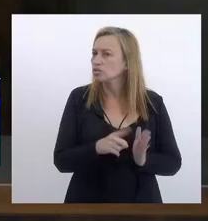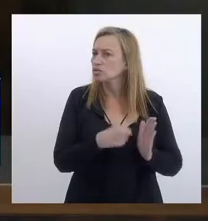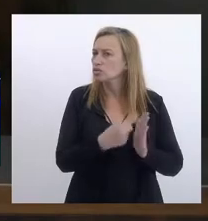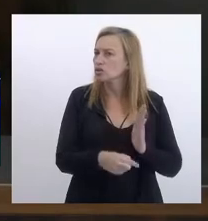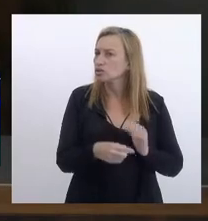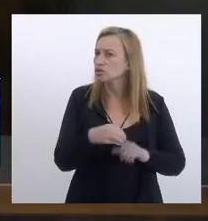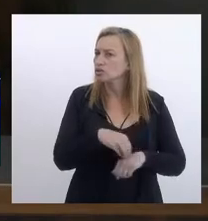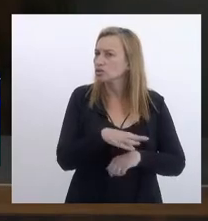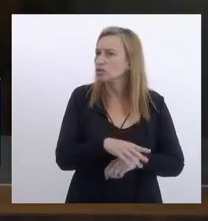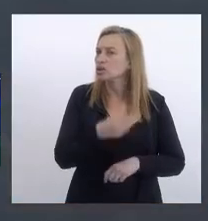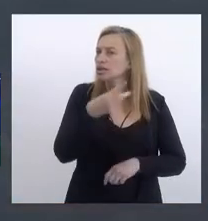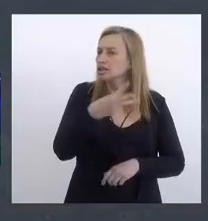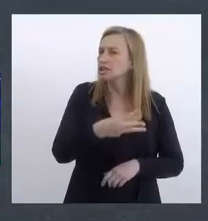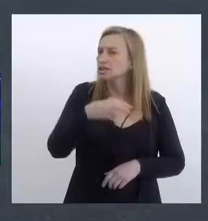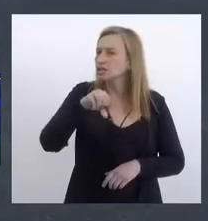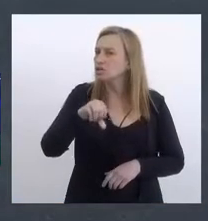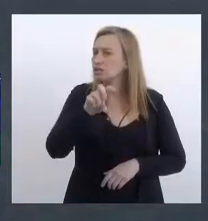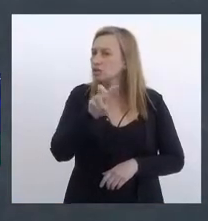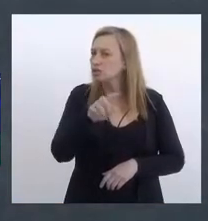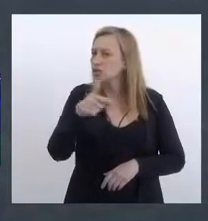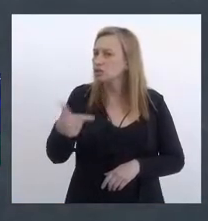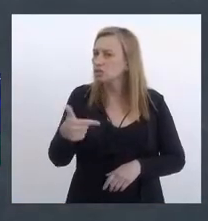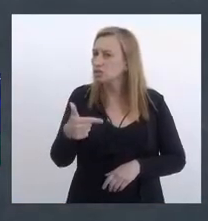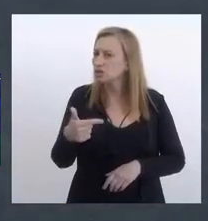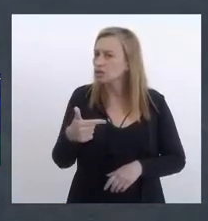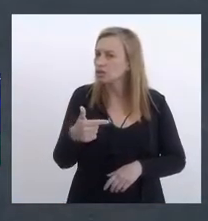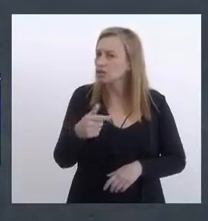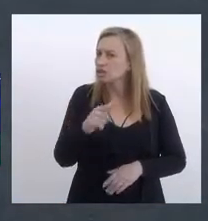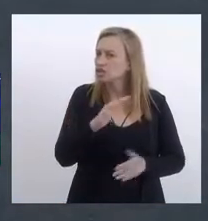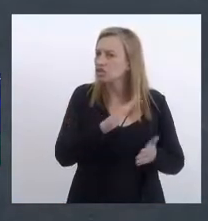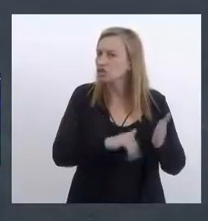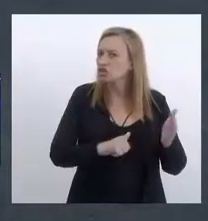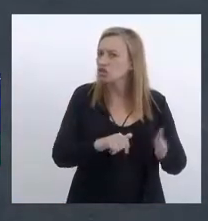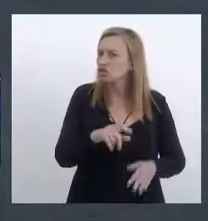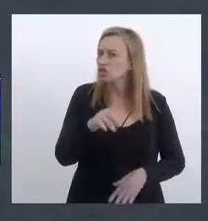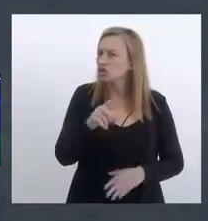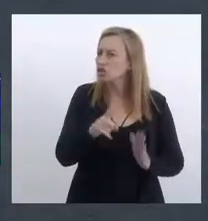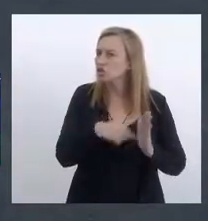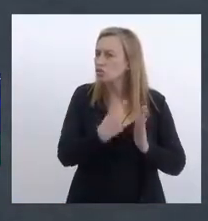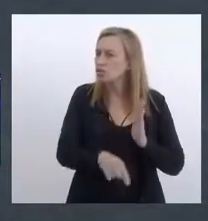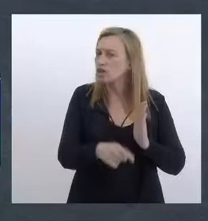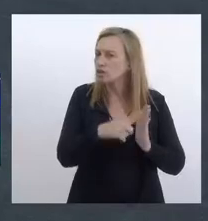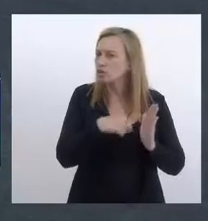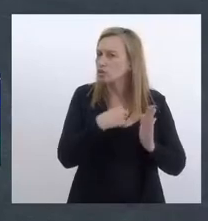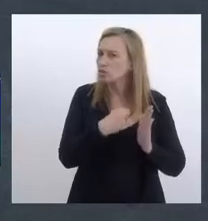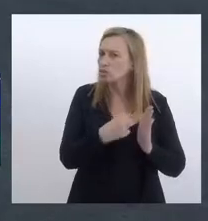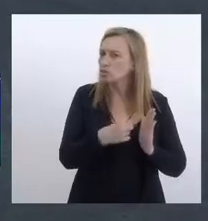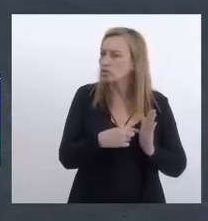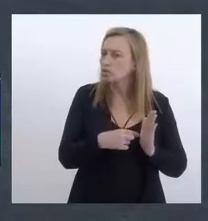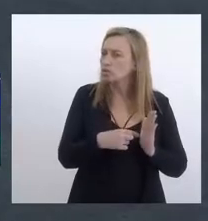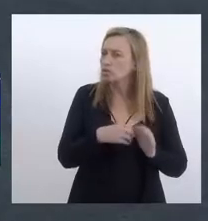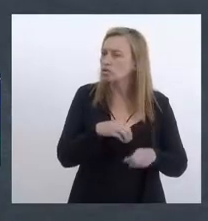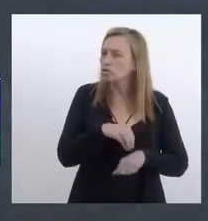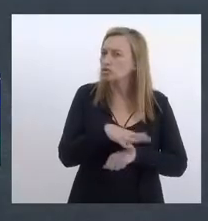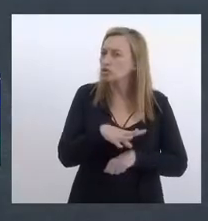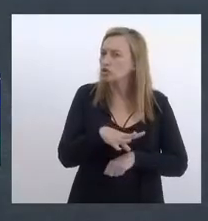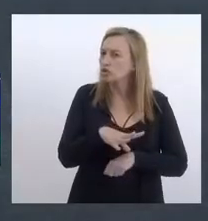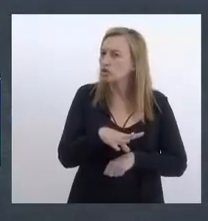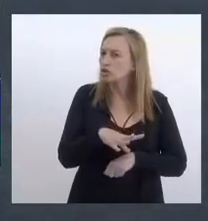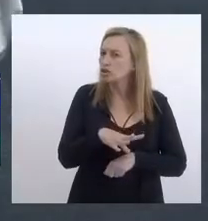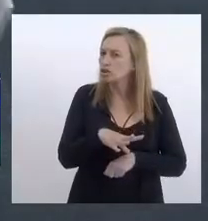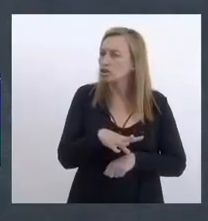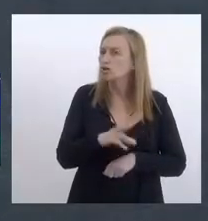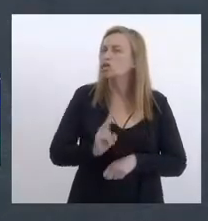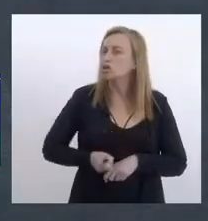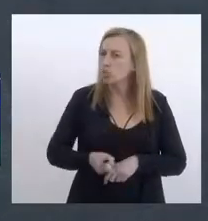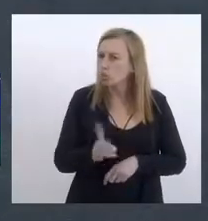o 39,52 é pela derrubada do veto. Com destaque. Começar destacando. Então é